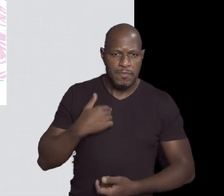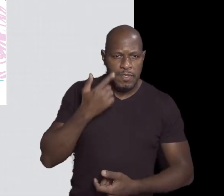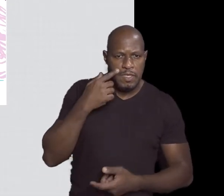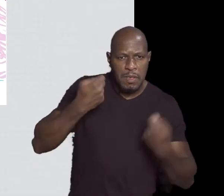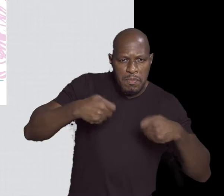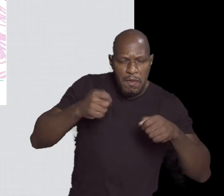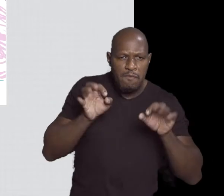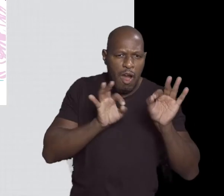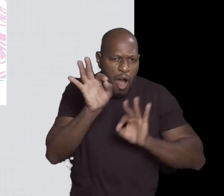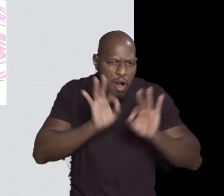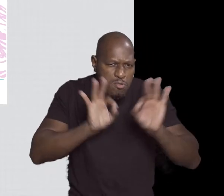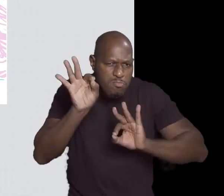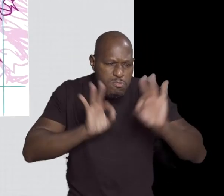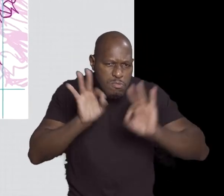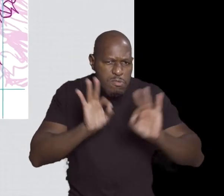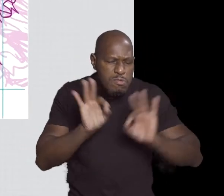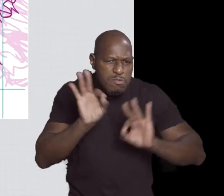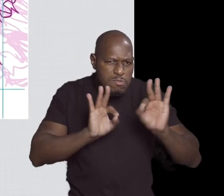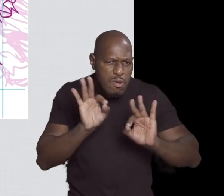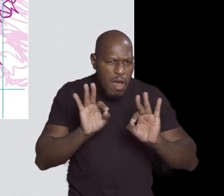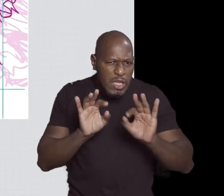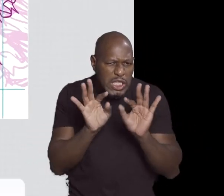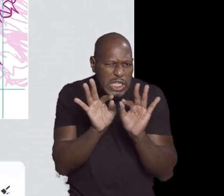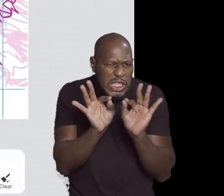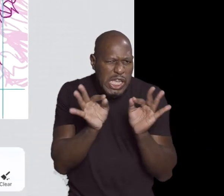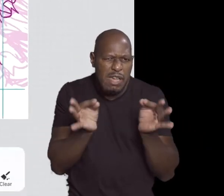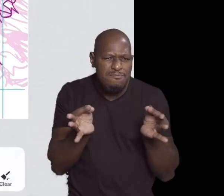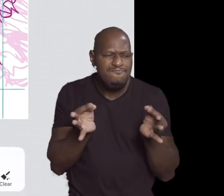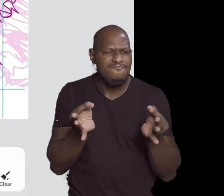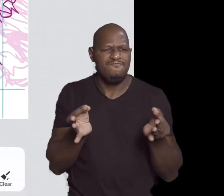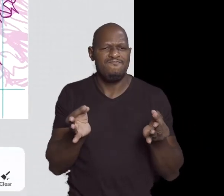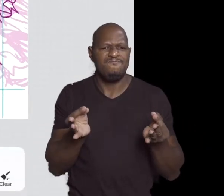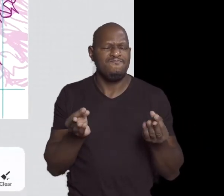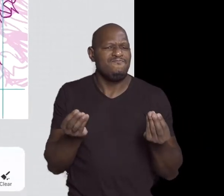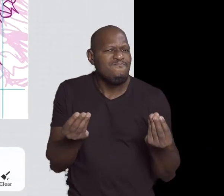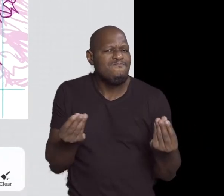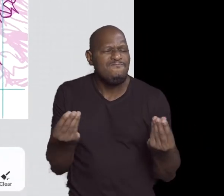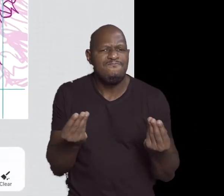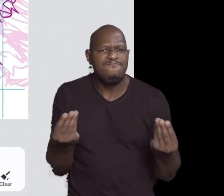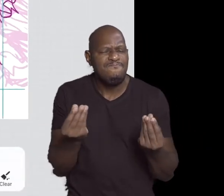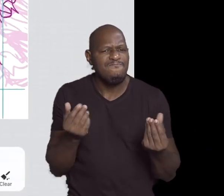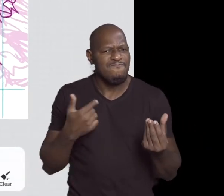quando preciso fazer ajustes em que simplesmente